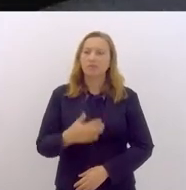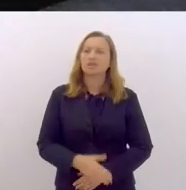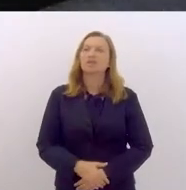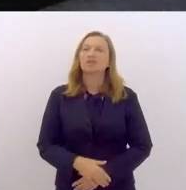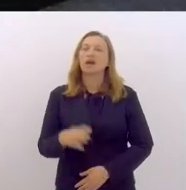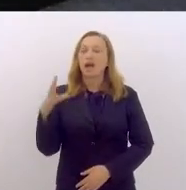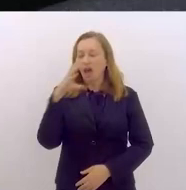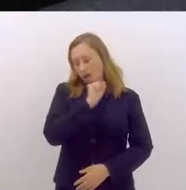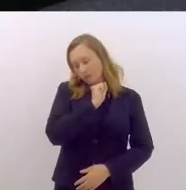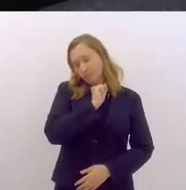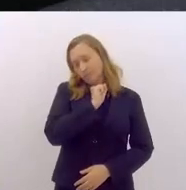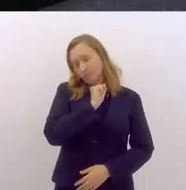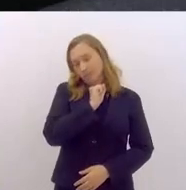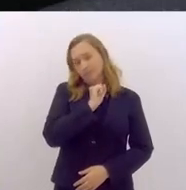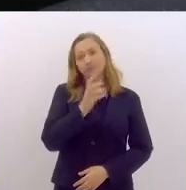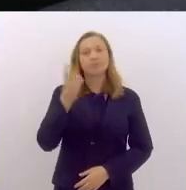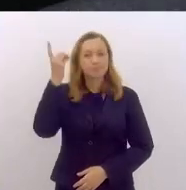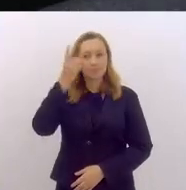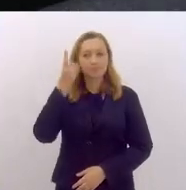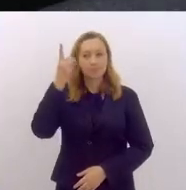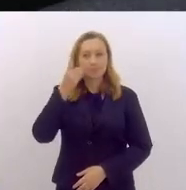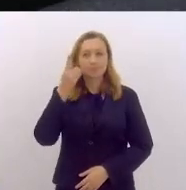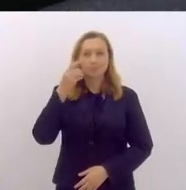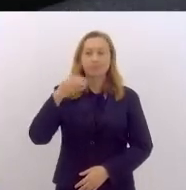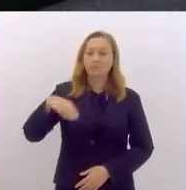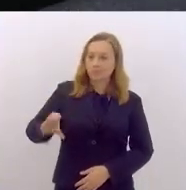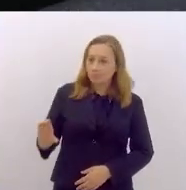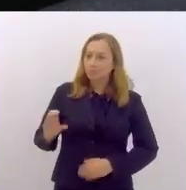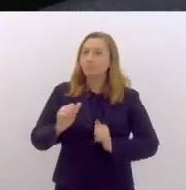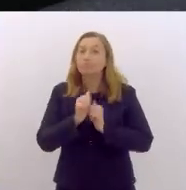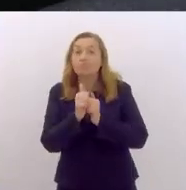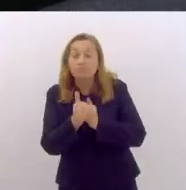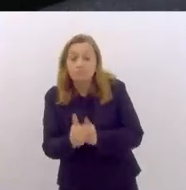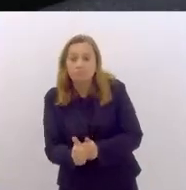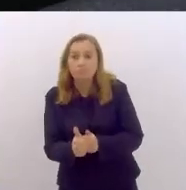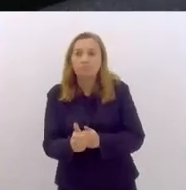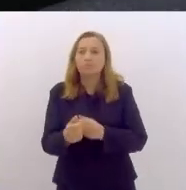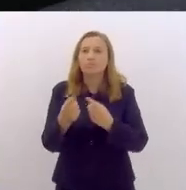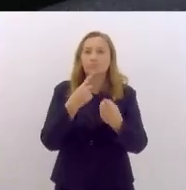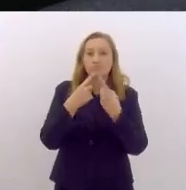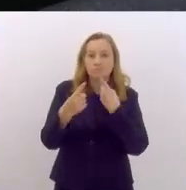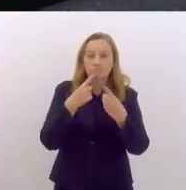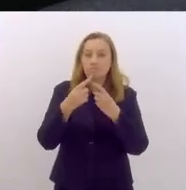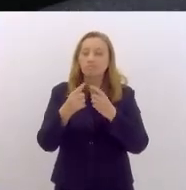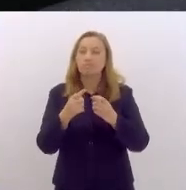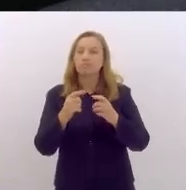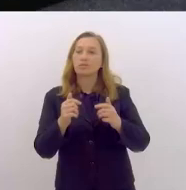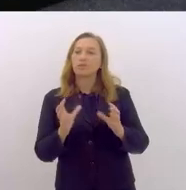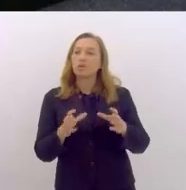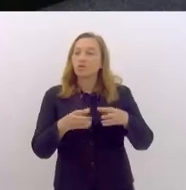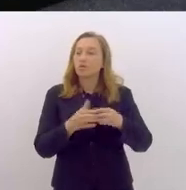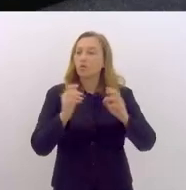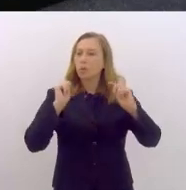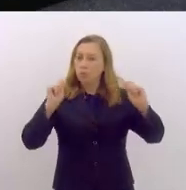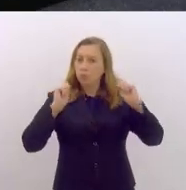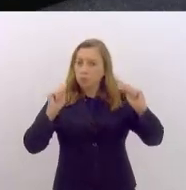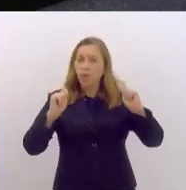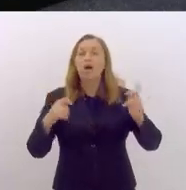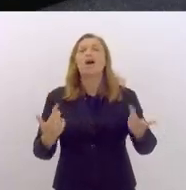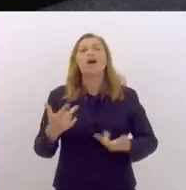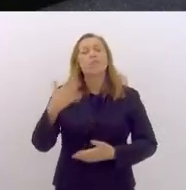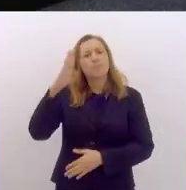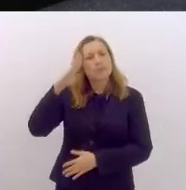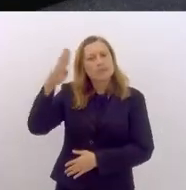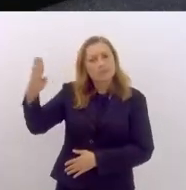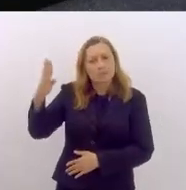muito rápido, deputado Carlos Bin, que a gente tem acompanhado esse debate com as torcidas. A gente acha